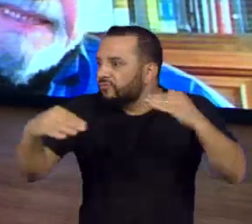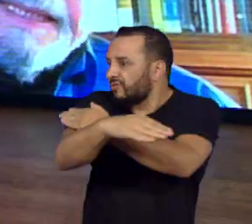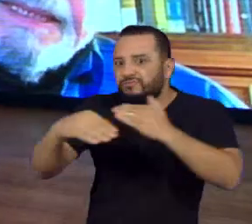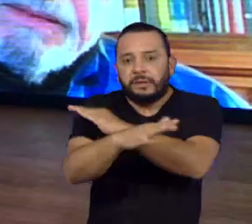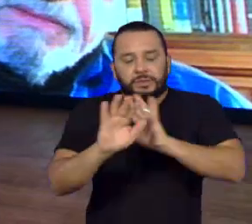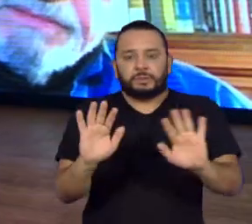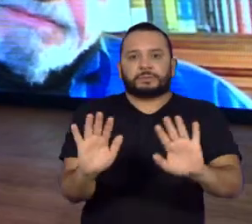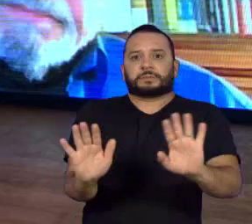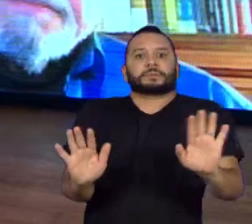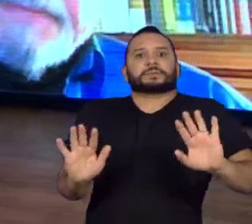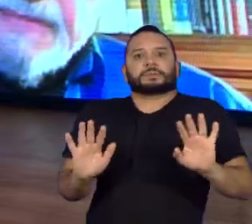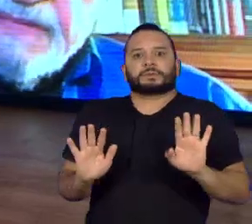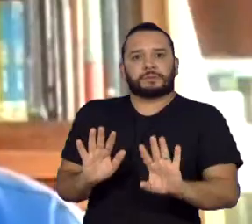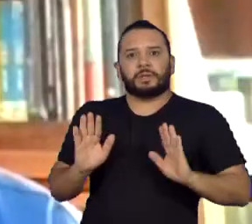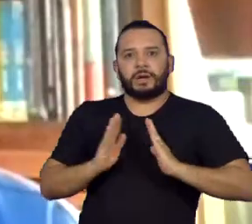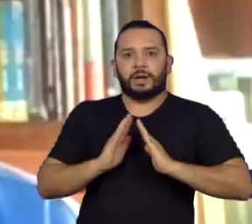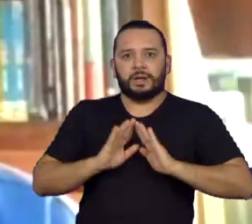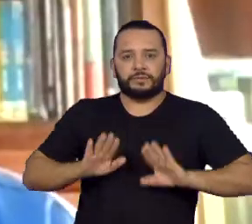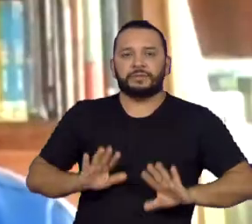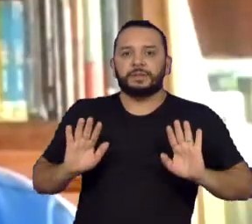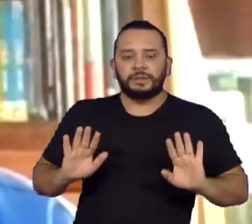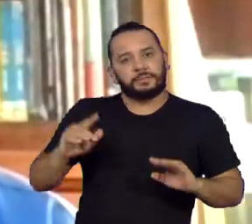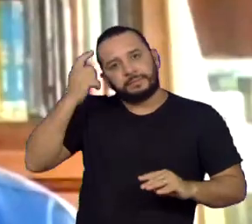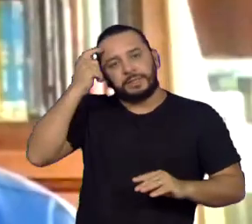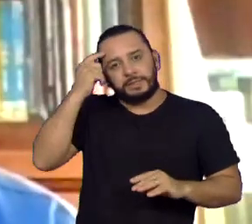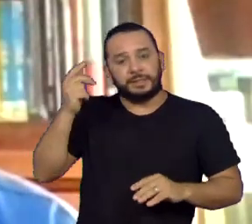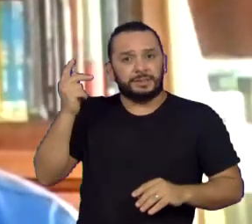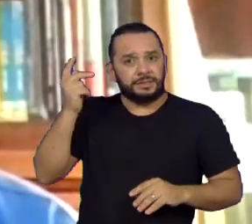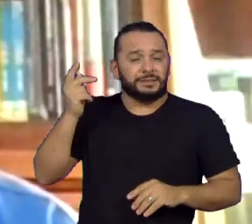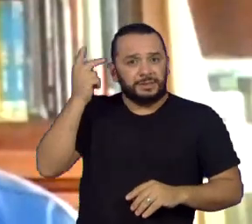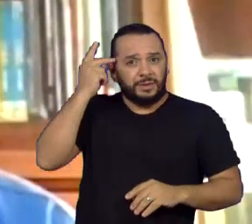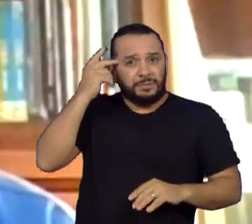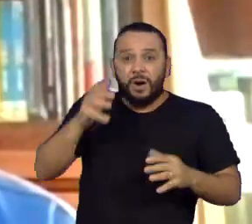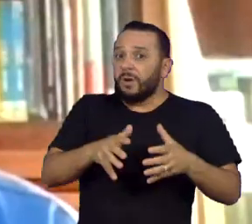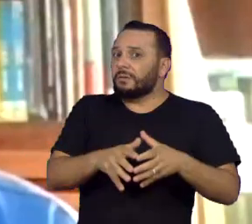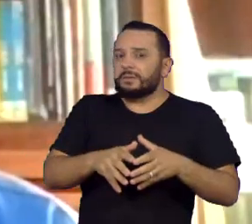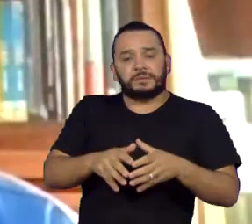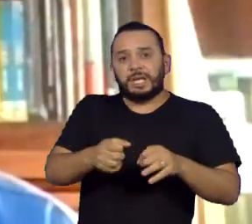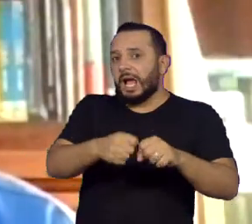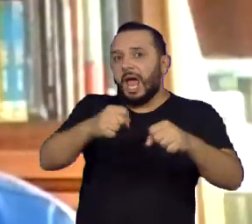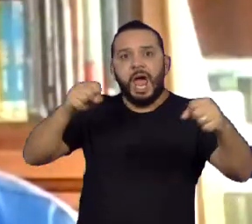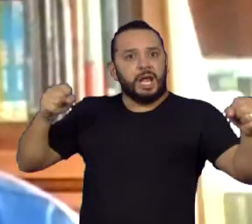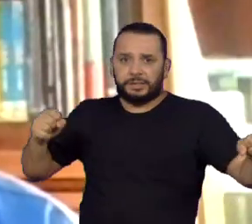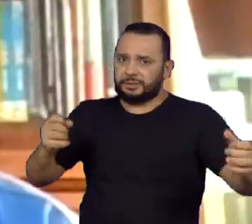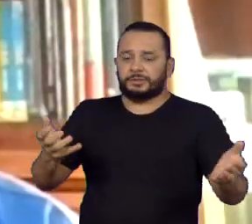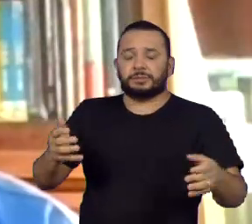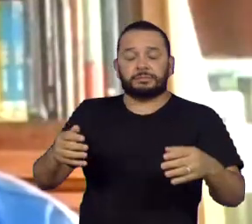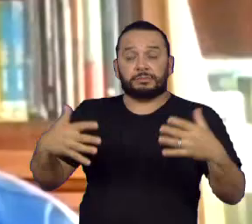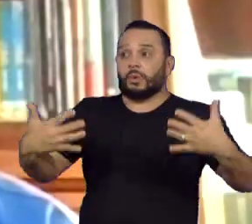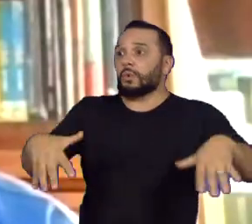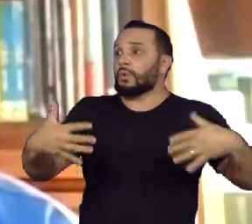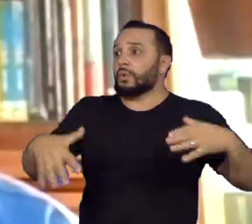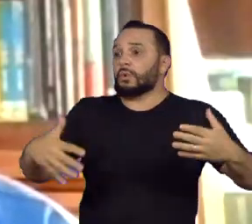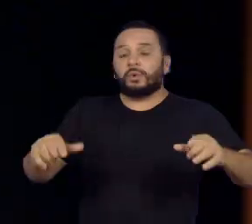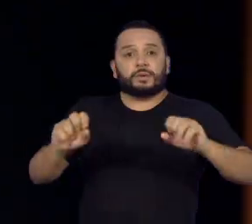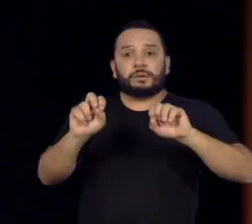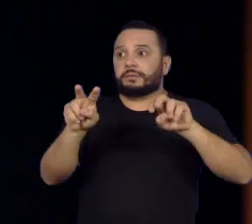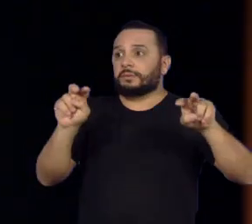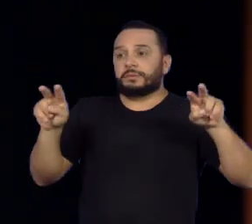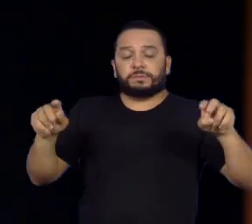cidade, uma cidade com esse tamanho, né? E mesmo naquela época já era uma coisa muito assustadora.